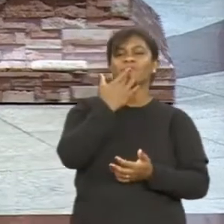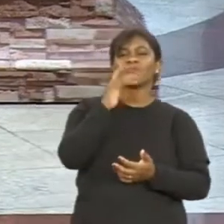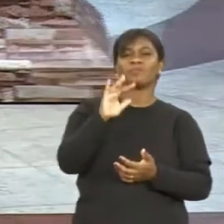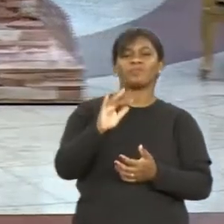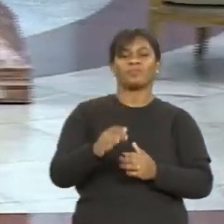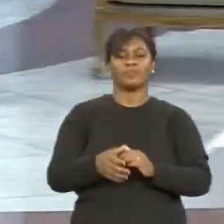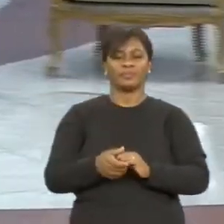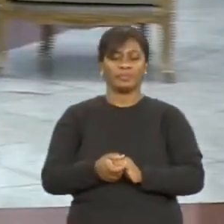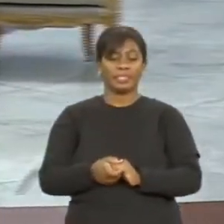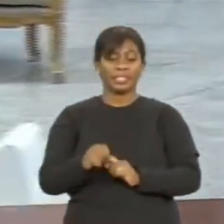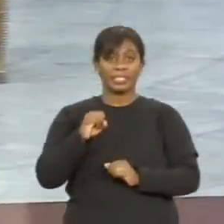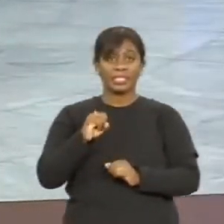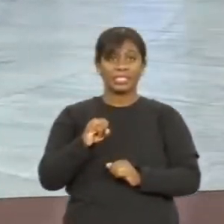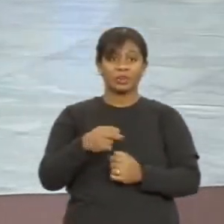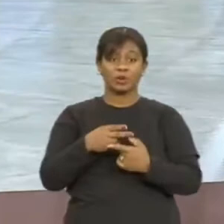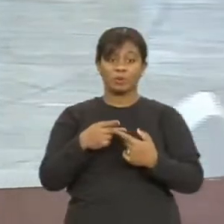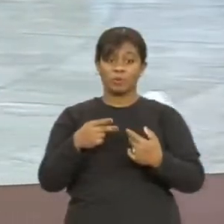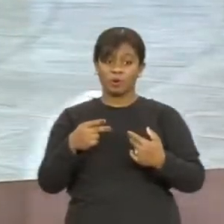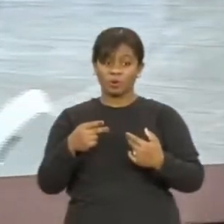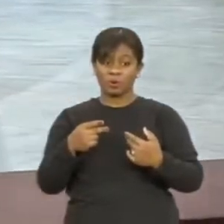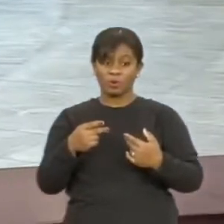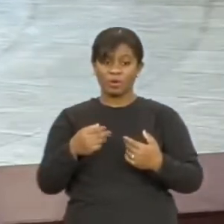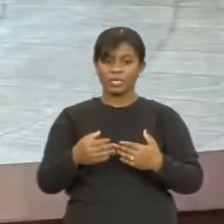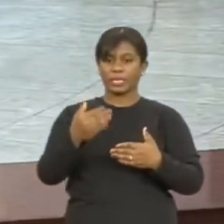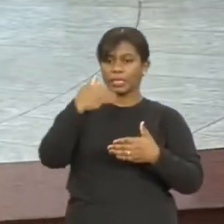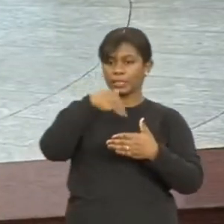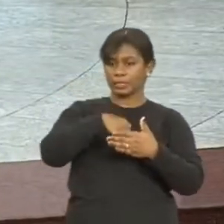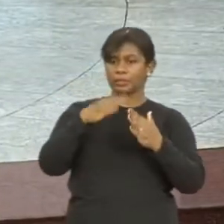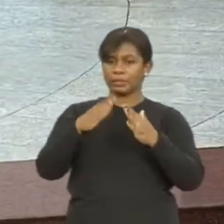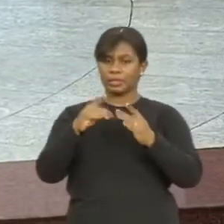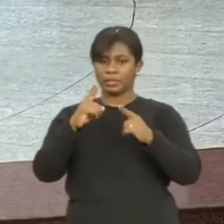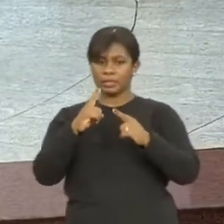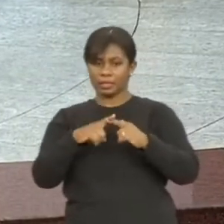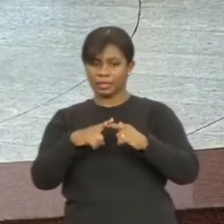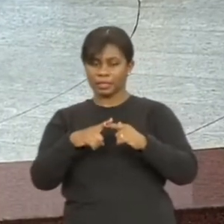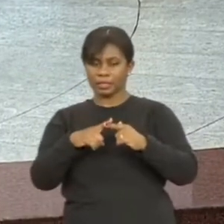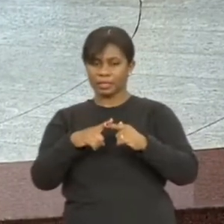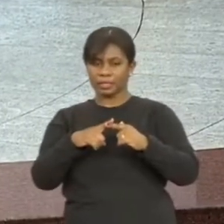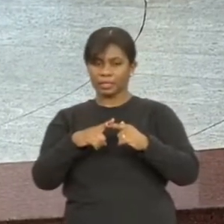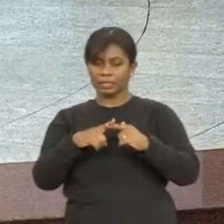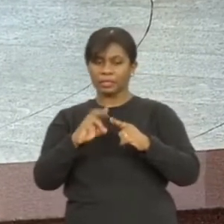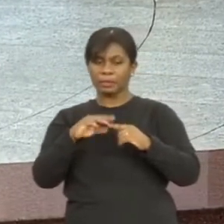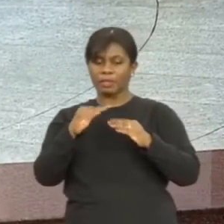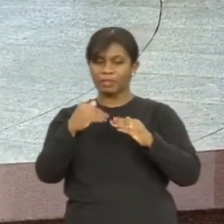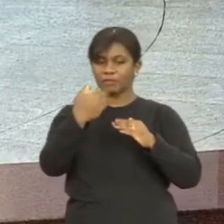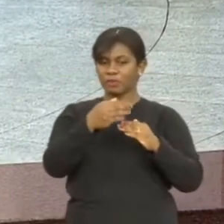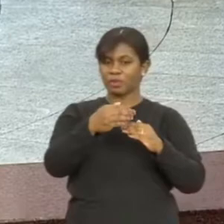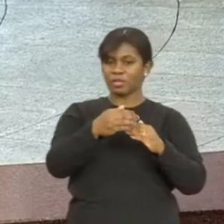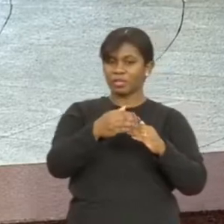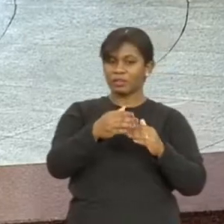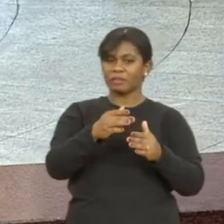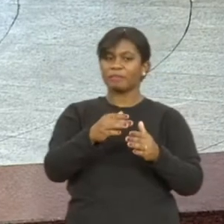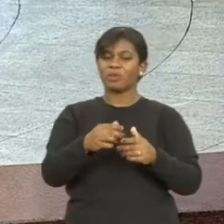Ser uma coisa aqui dentro e outra coisa lá fora, é falta de quê? De temor.